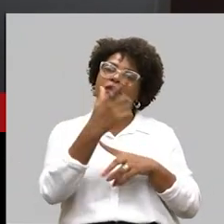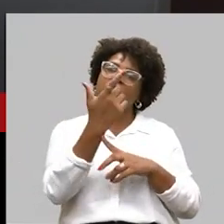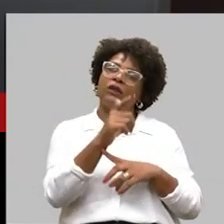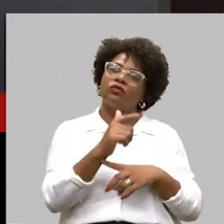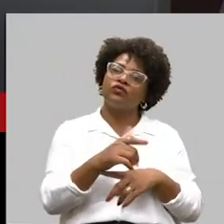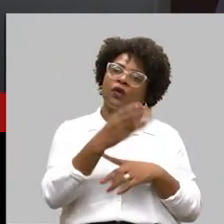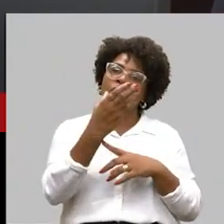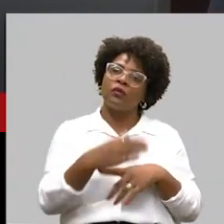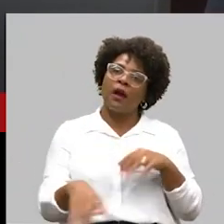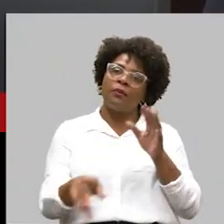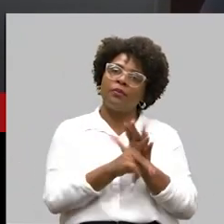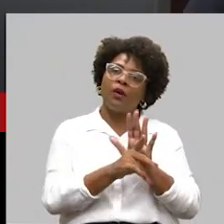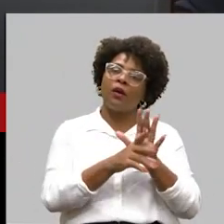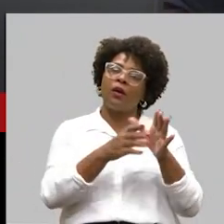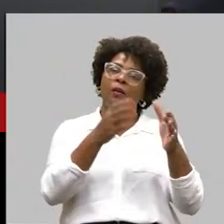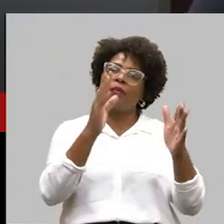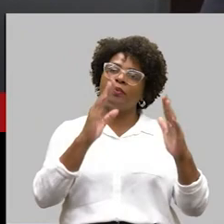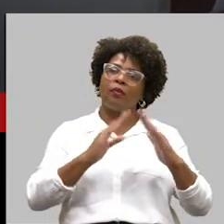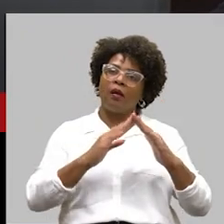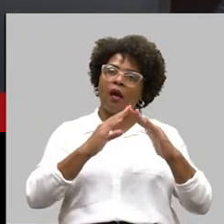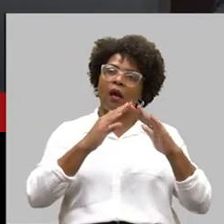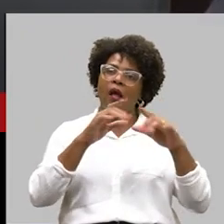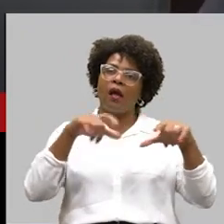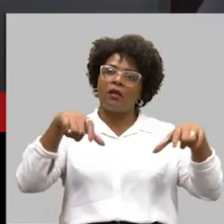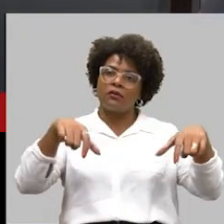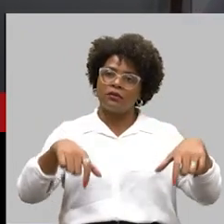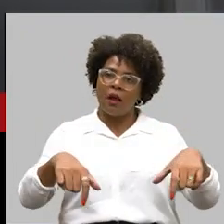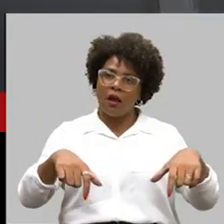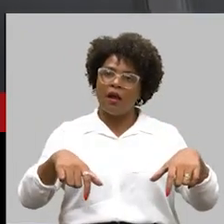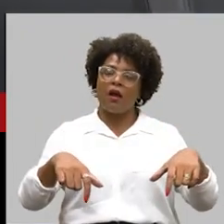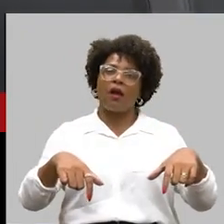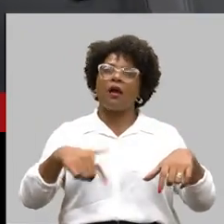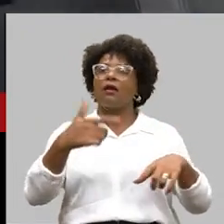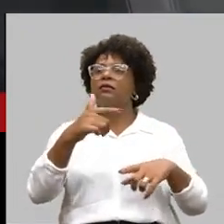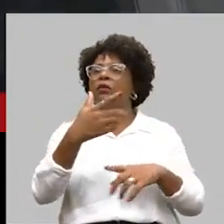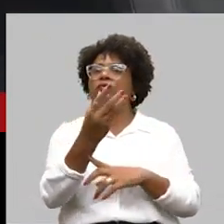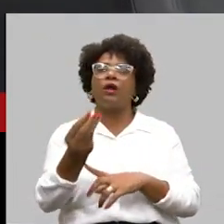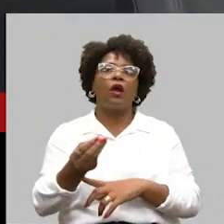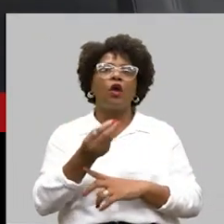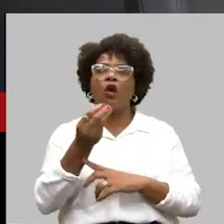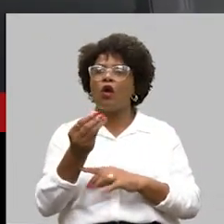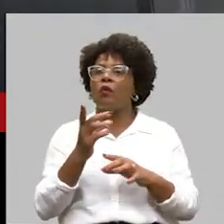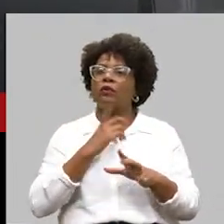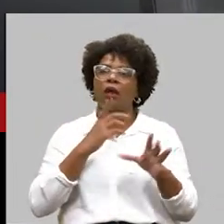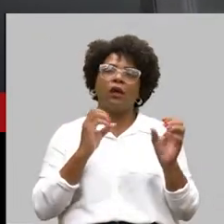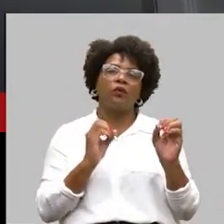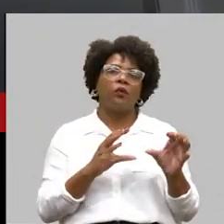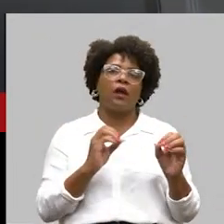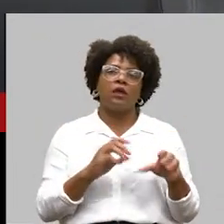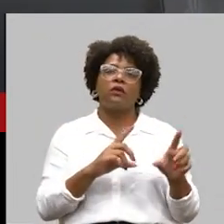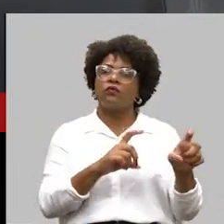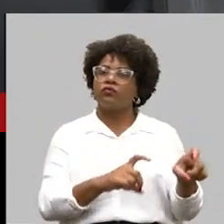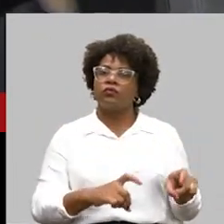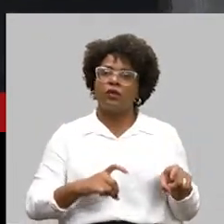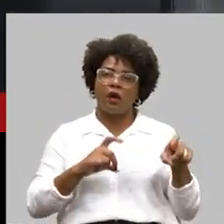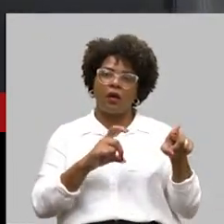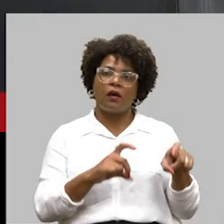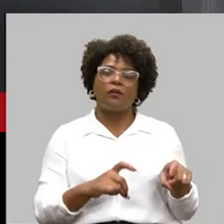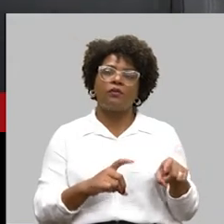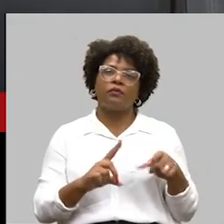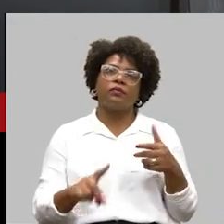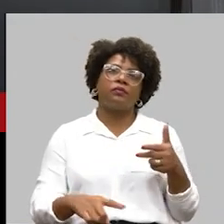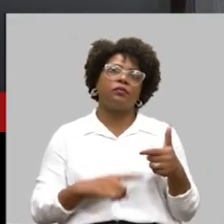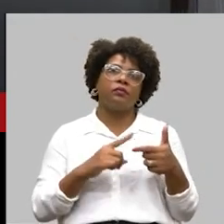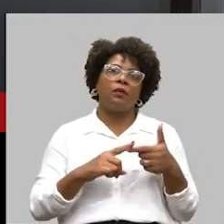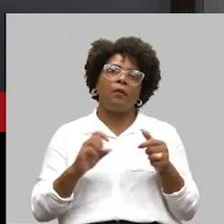do campo não existe sem a a terra não existe Educação do campo não existe né